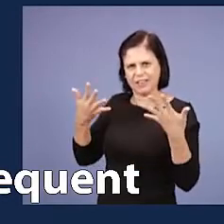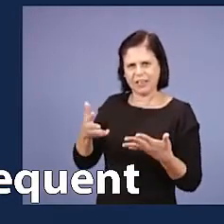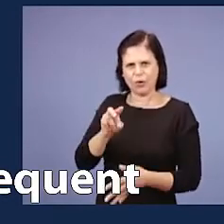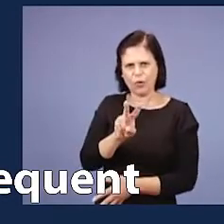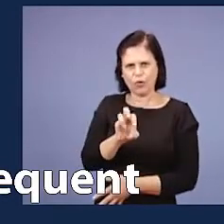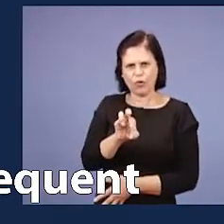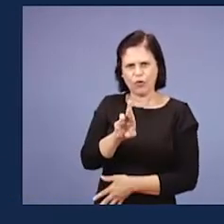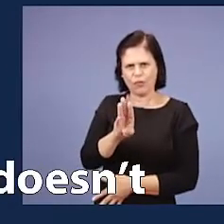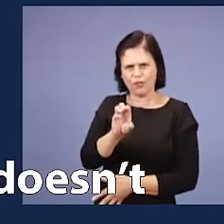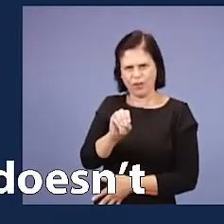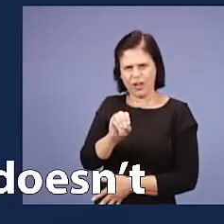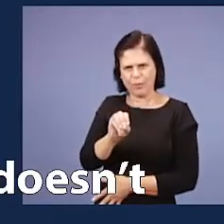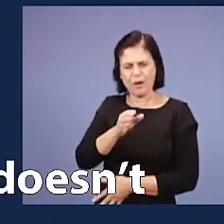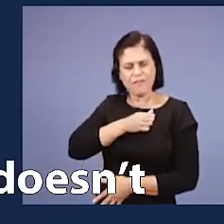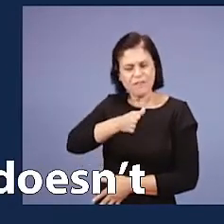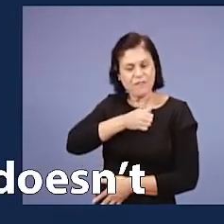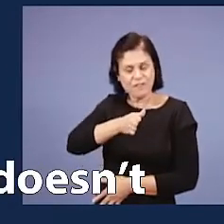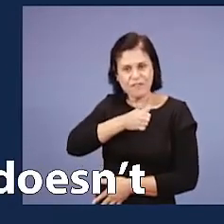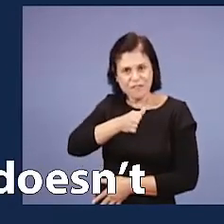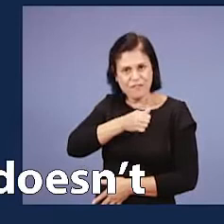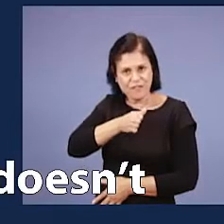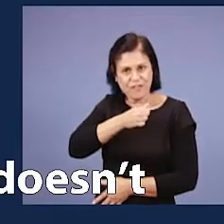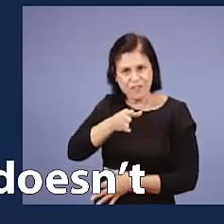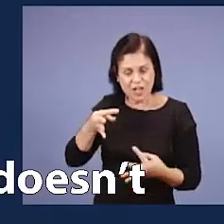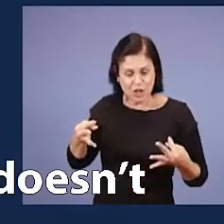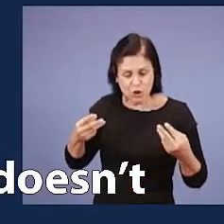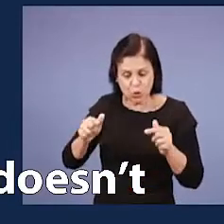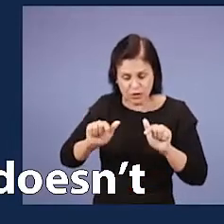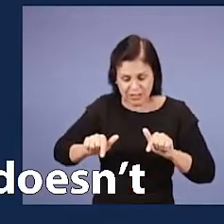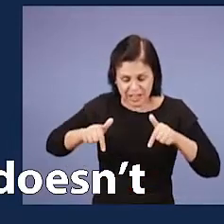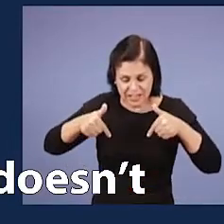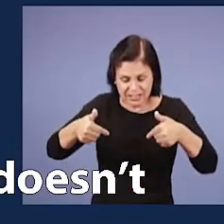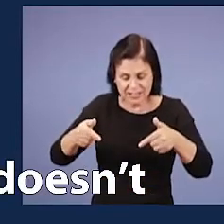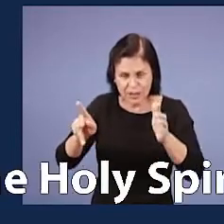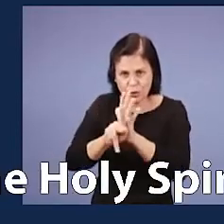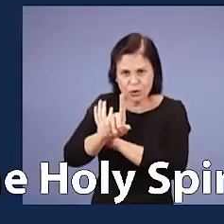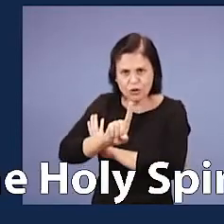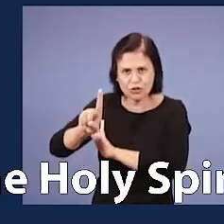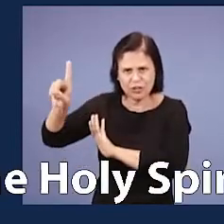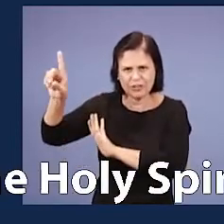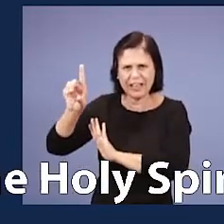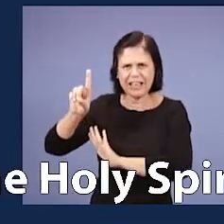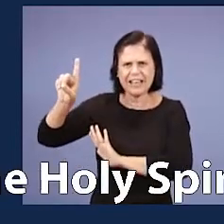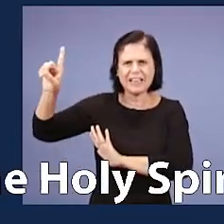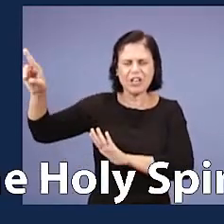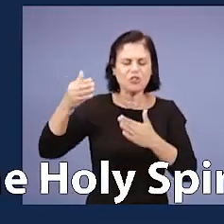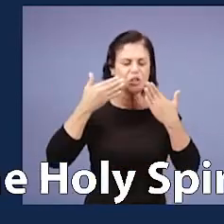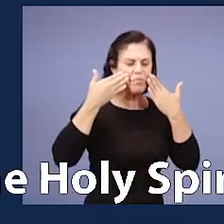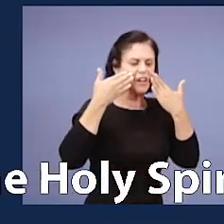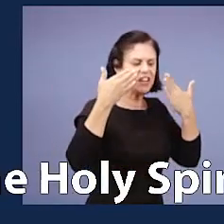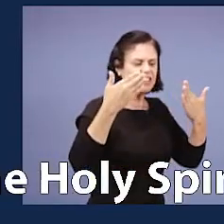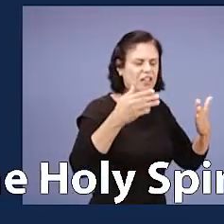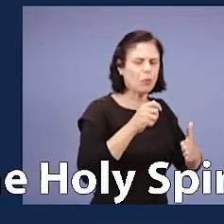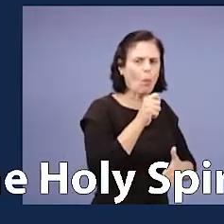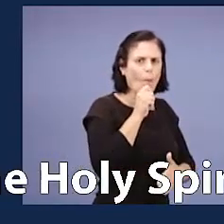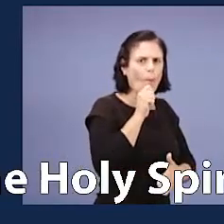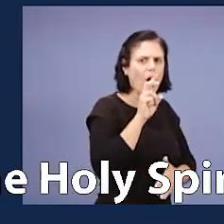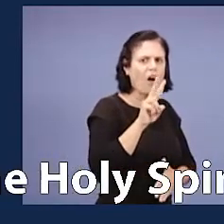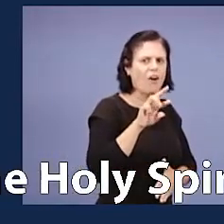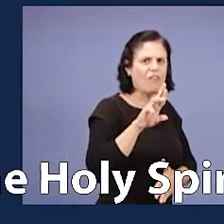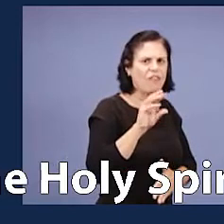caso é freqüente em todas as manifestações divinas deus não se manifesta seu verbo